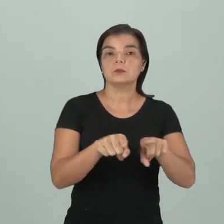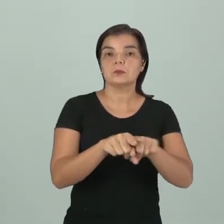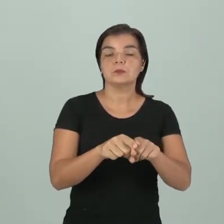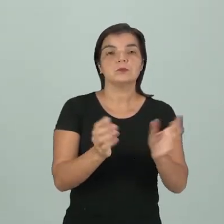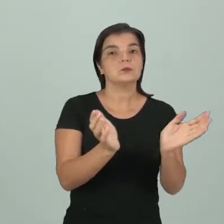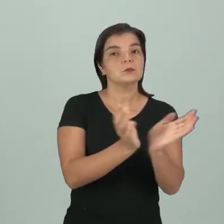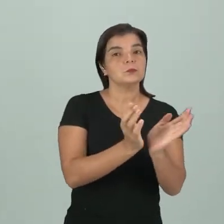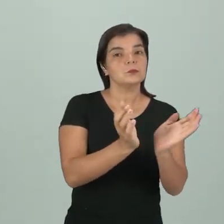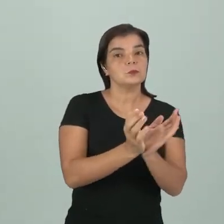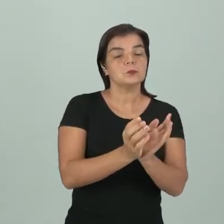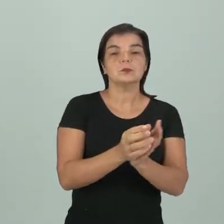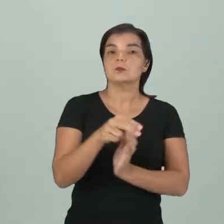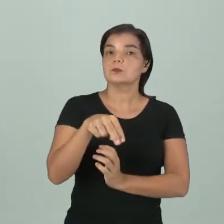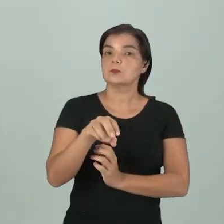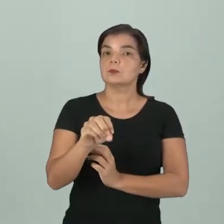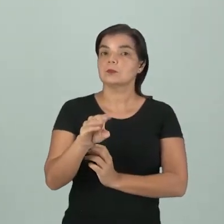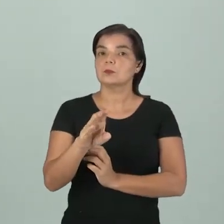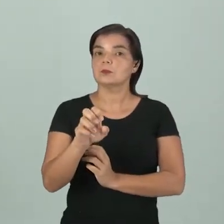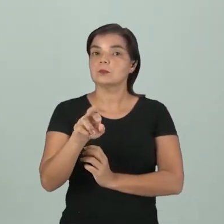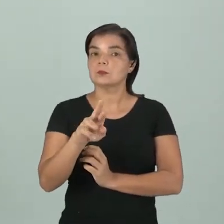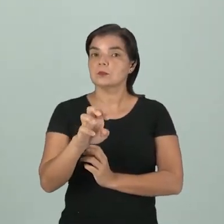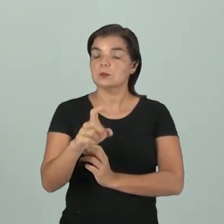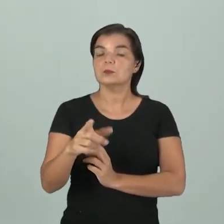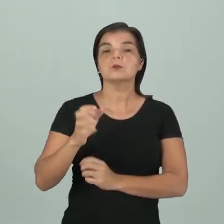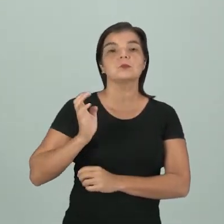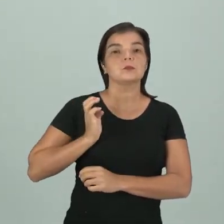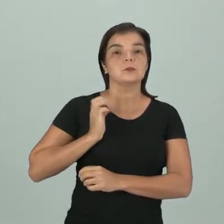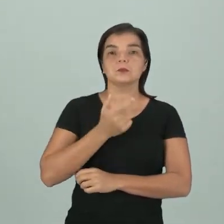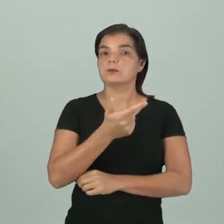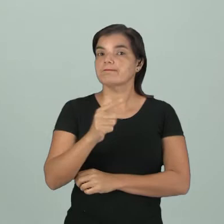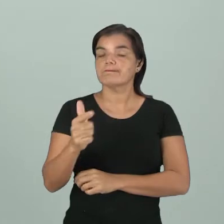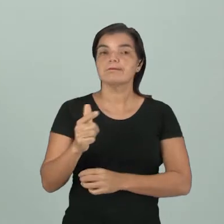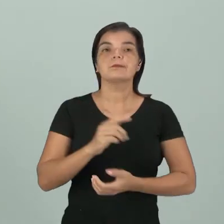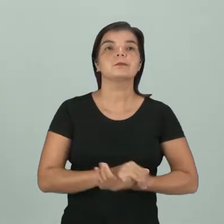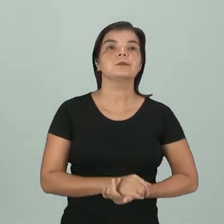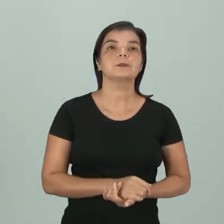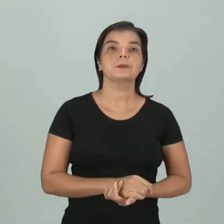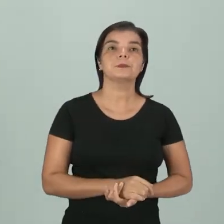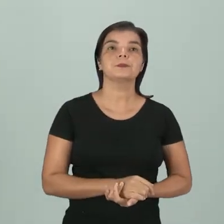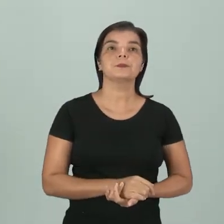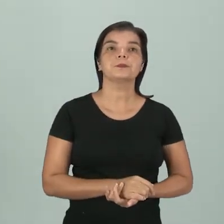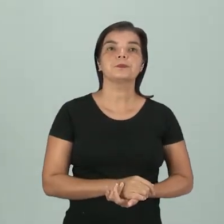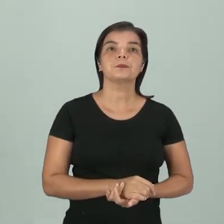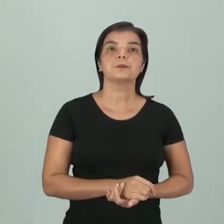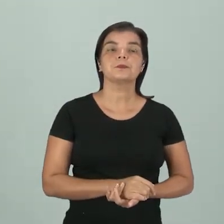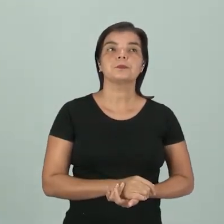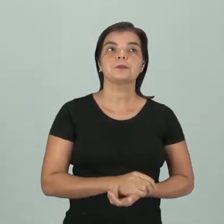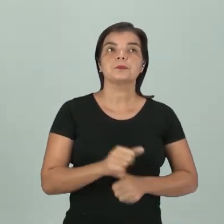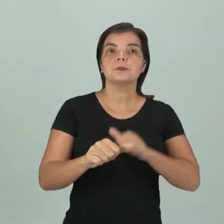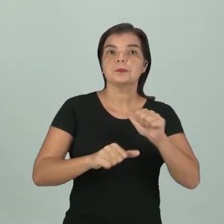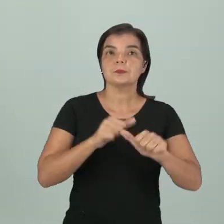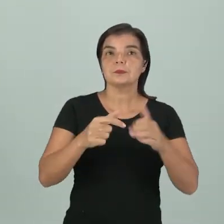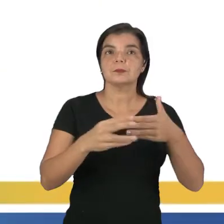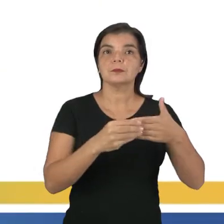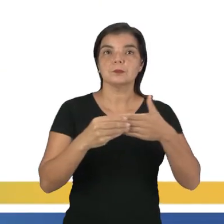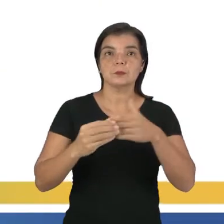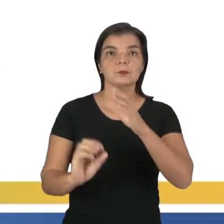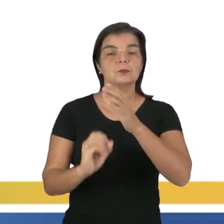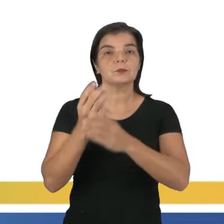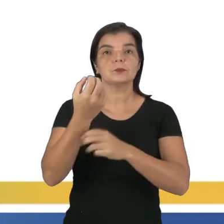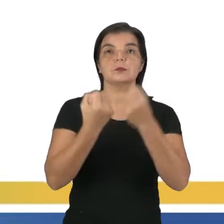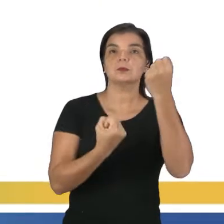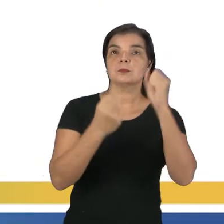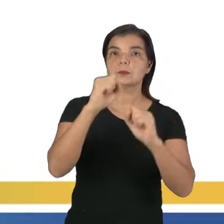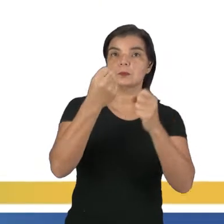da classe dos nobres, certo? Não tinha essa mobilidade. Continuando. As mudanças trazidas